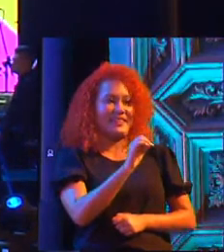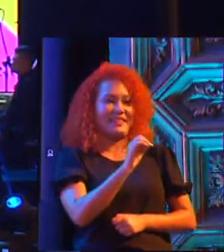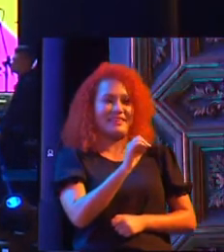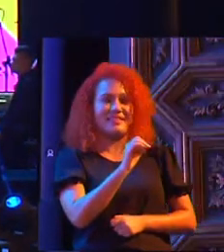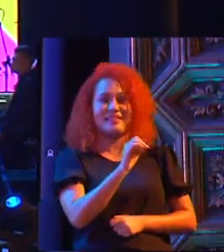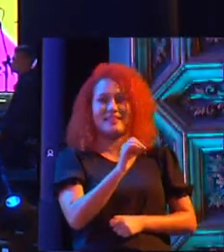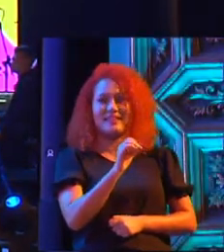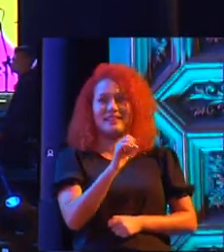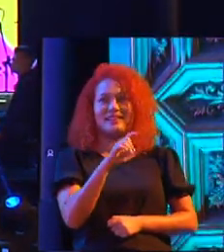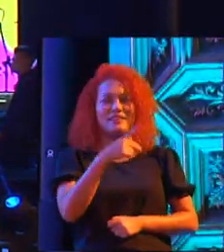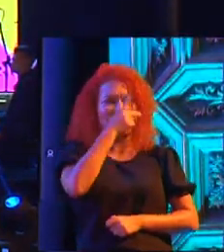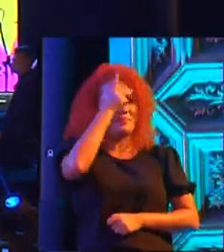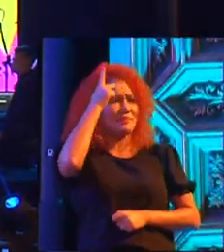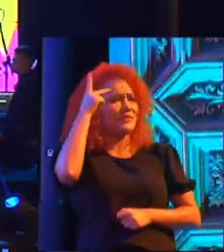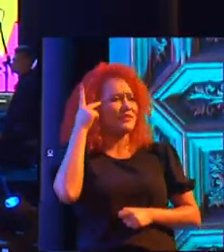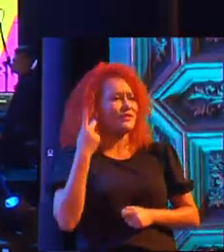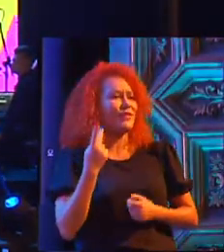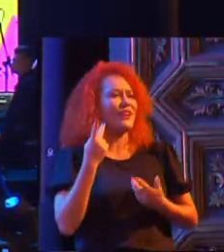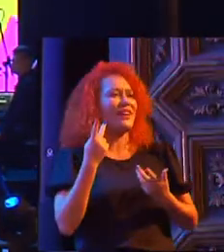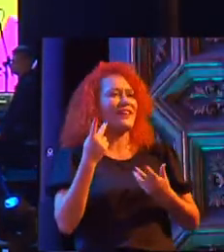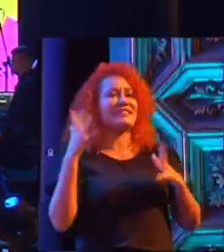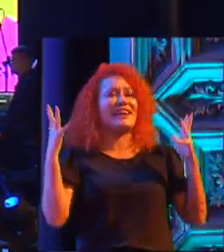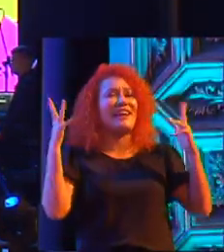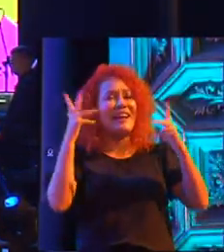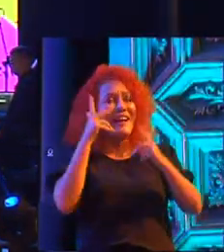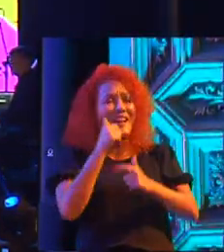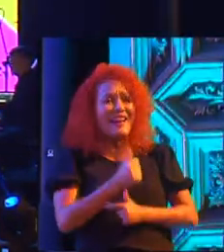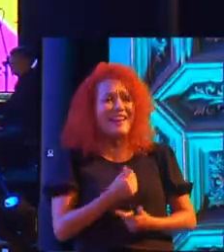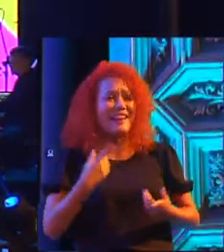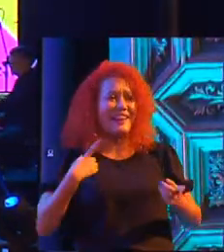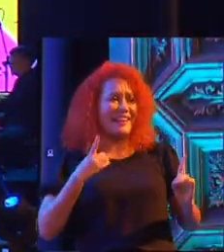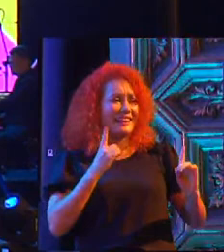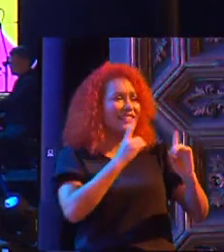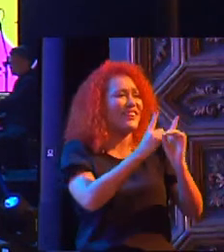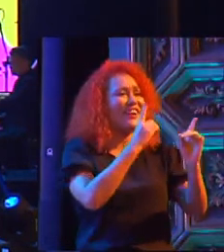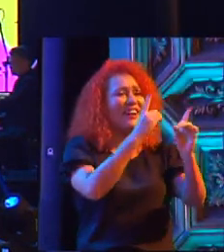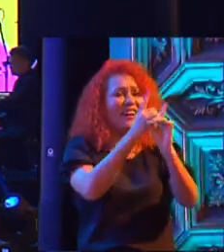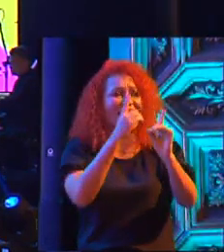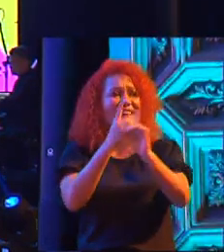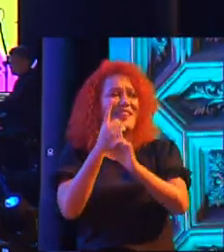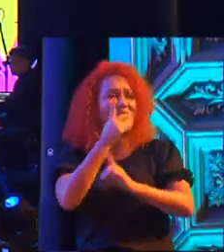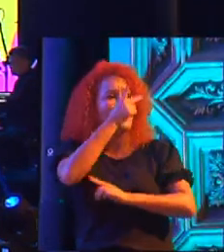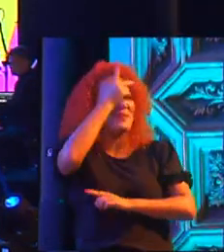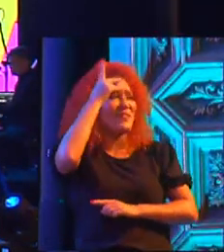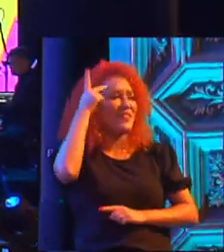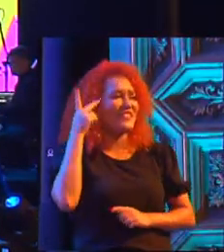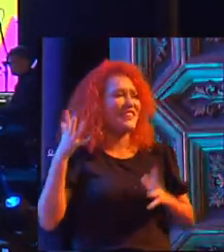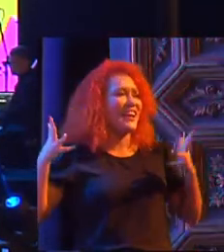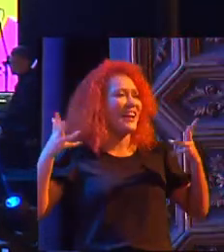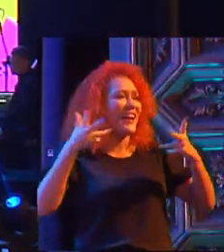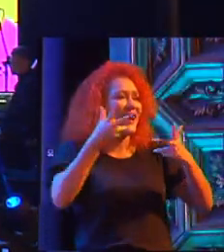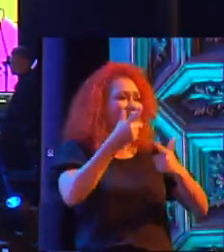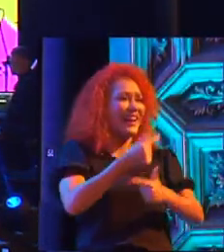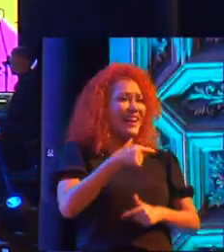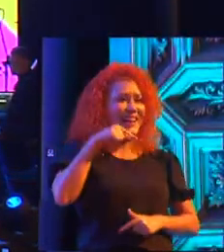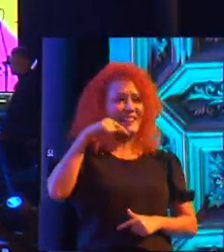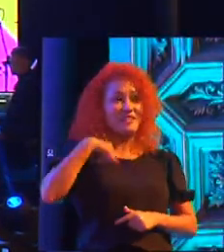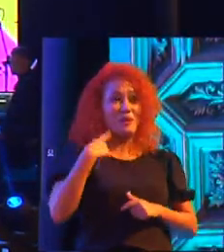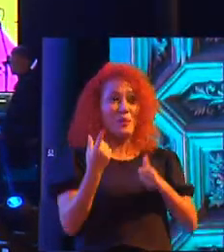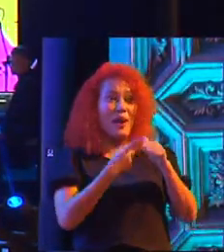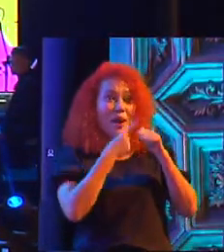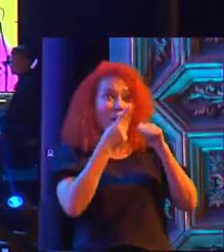é só feras. Está sendo muito lindo aqui reencontrar e encontrar tantas pessoas maravilhosa de ter o meu primeiro